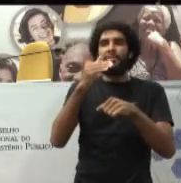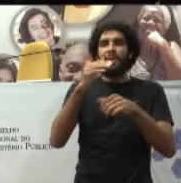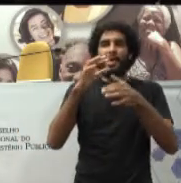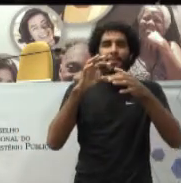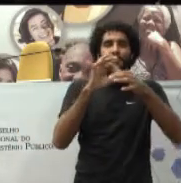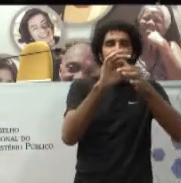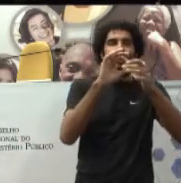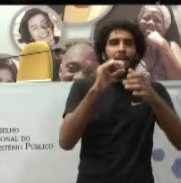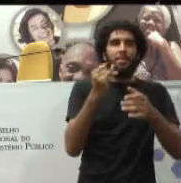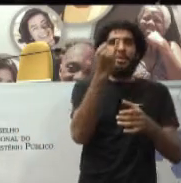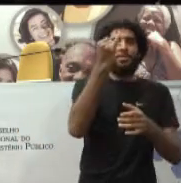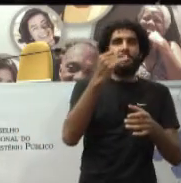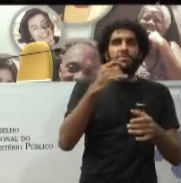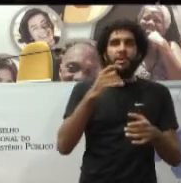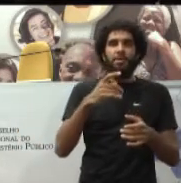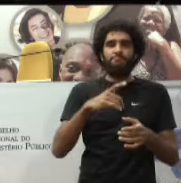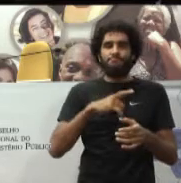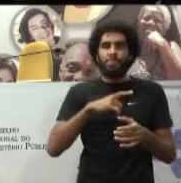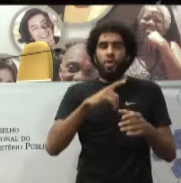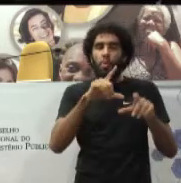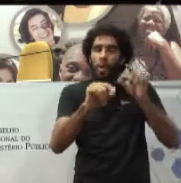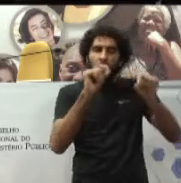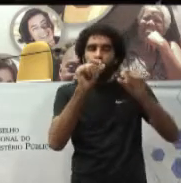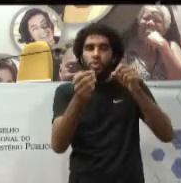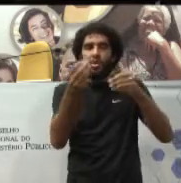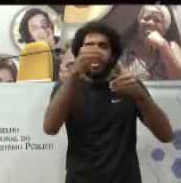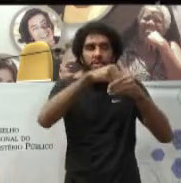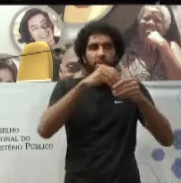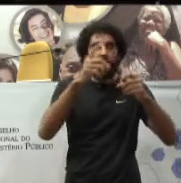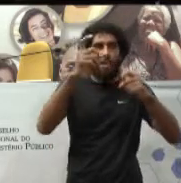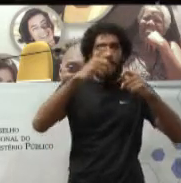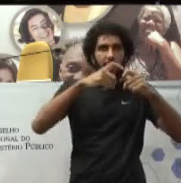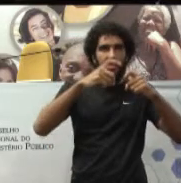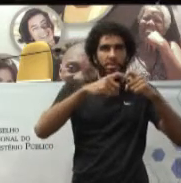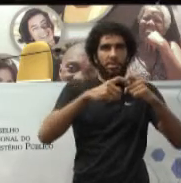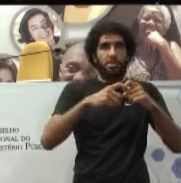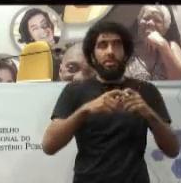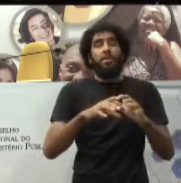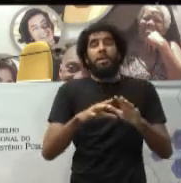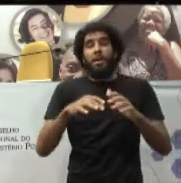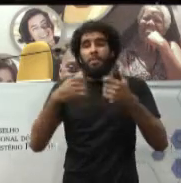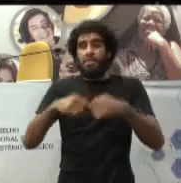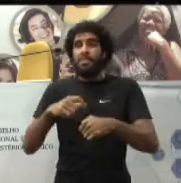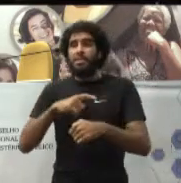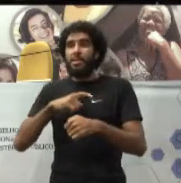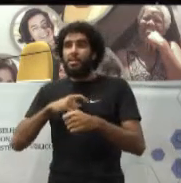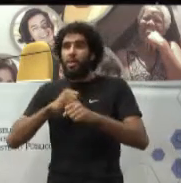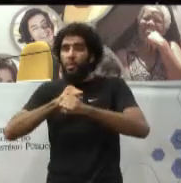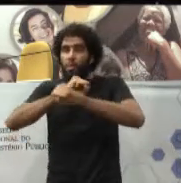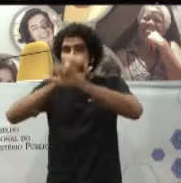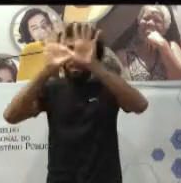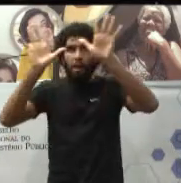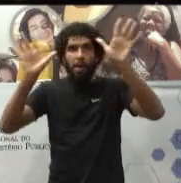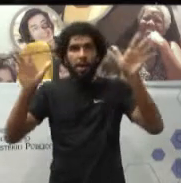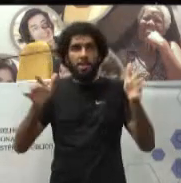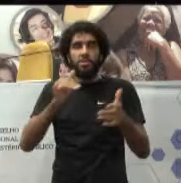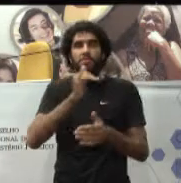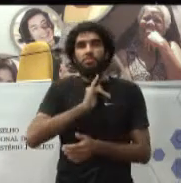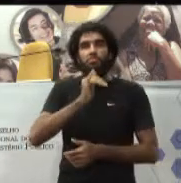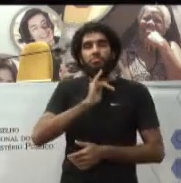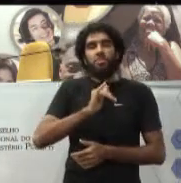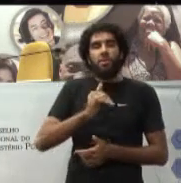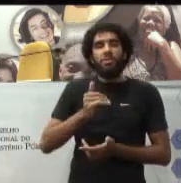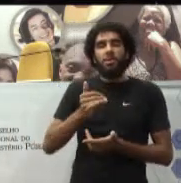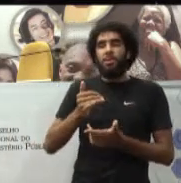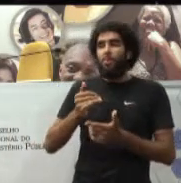conduta de intervenção na medicina é preciso ter transparência em tudo a pesquisa farmacêutica muitas vezes não se não